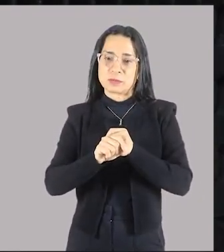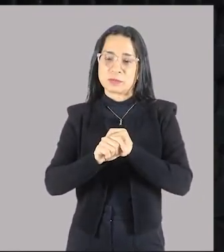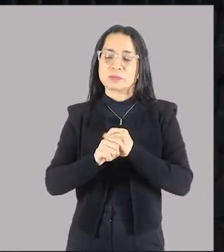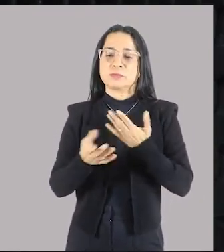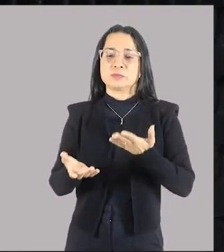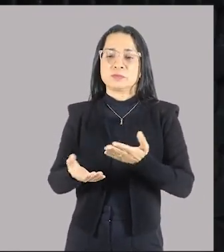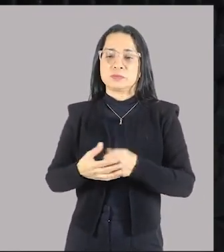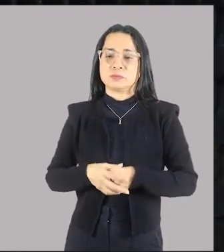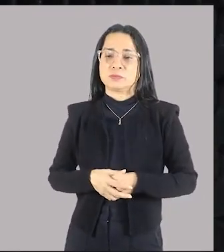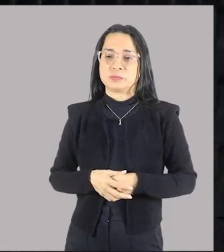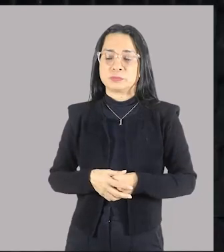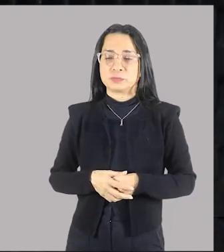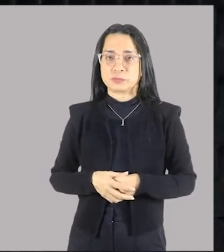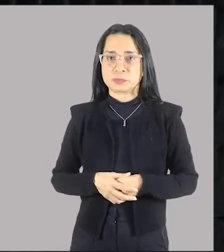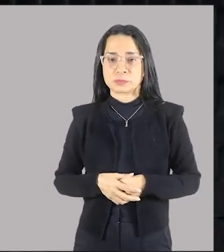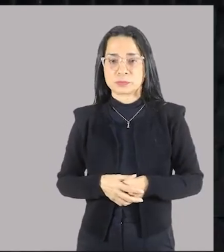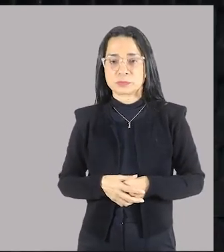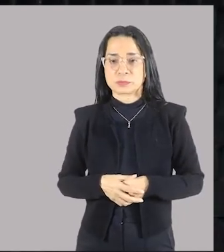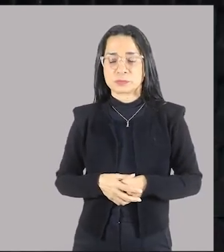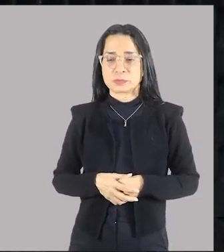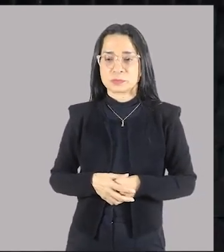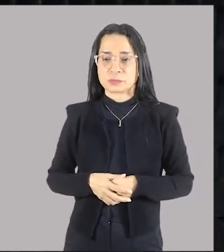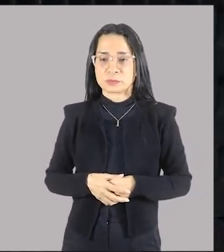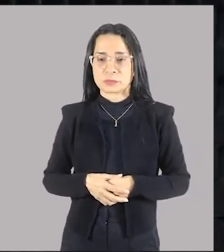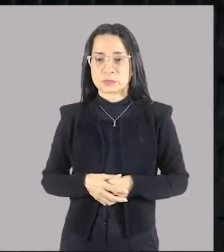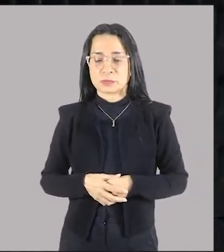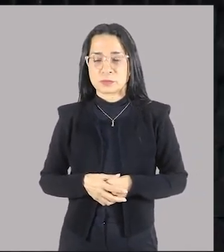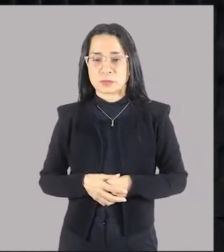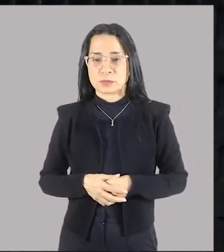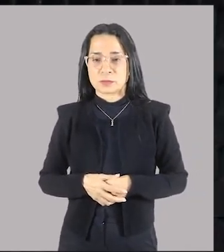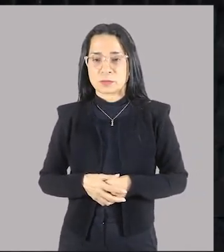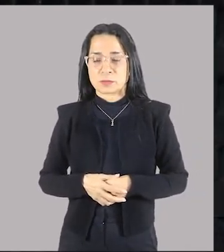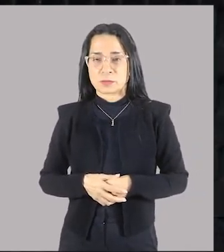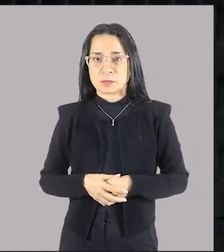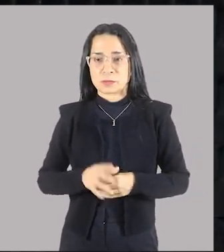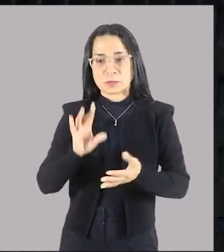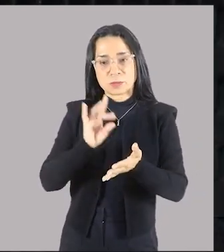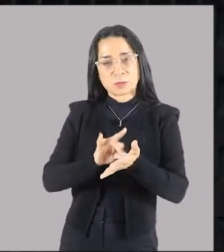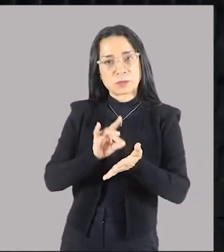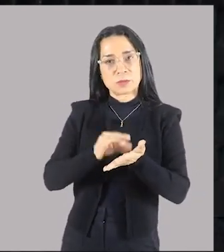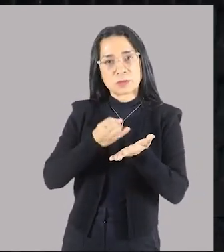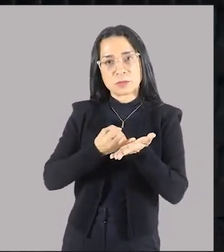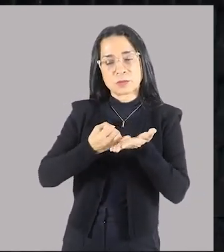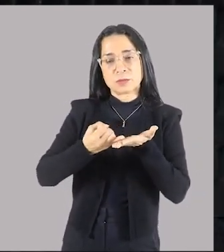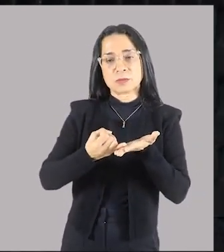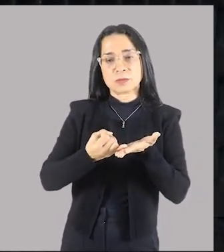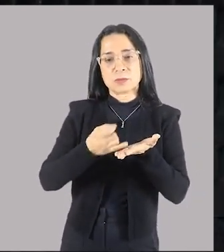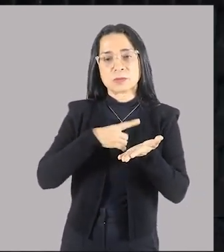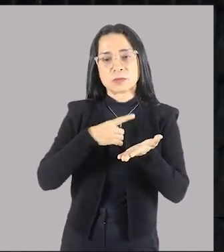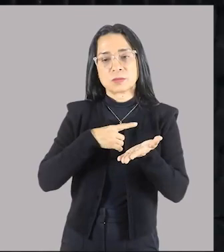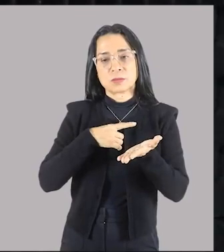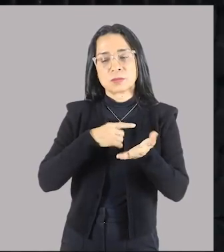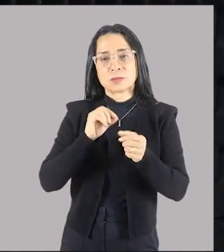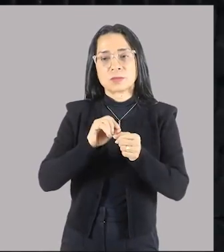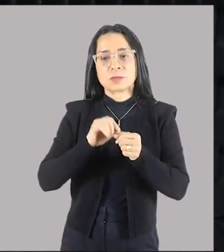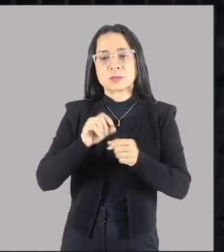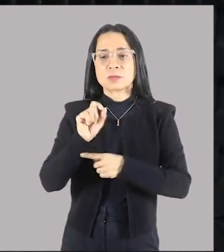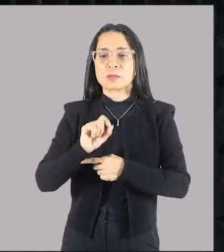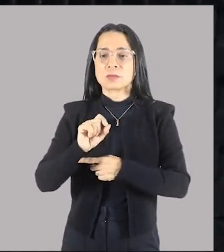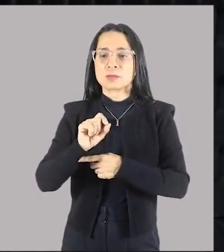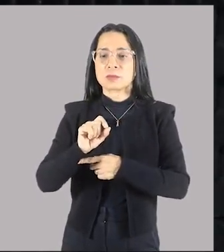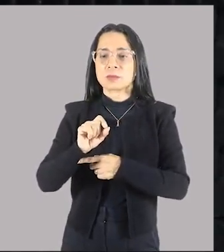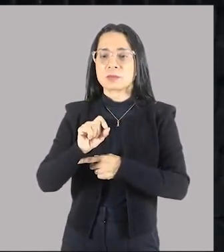hiperinflação. Ele, na verdade, no início, ele teve que realizar o revezamento de